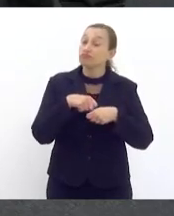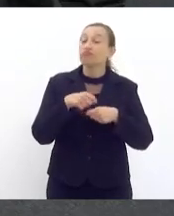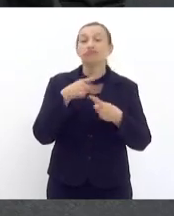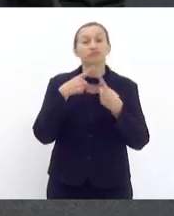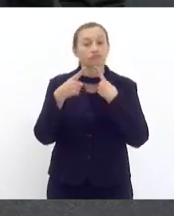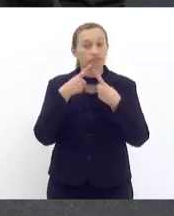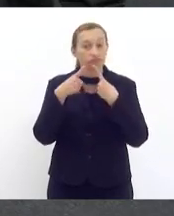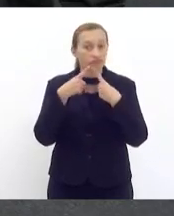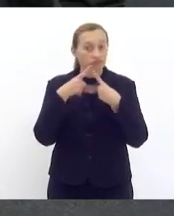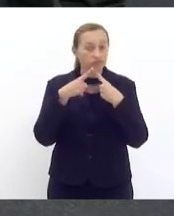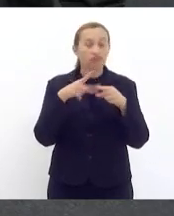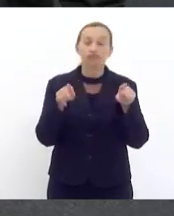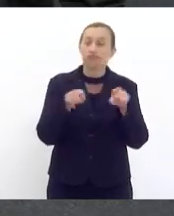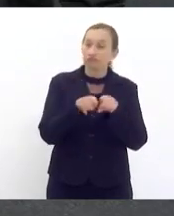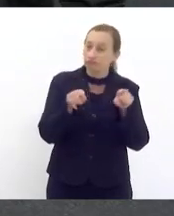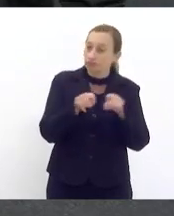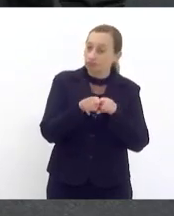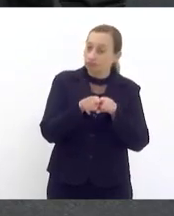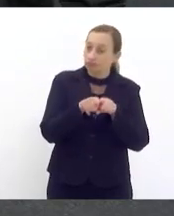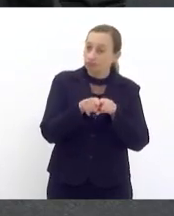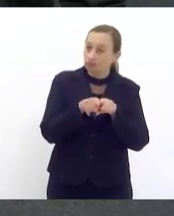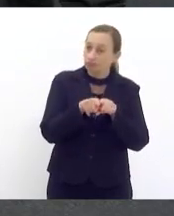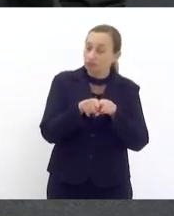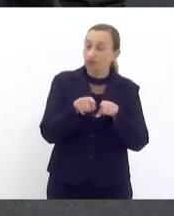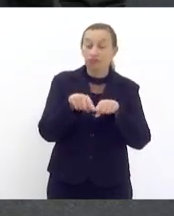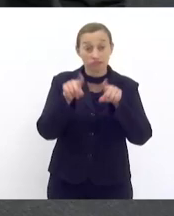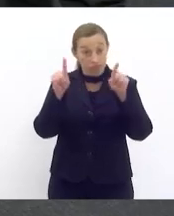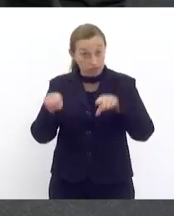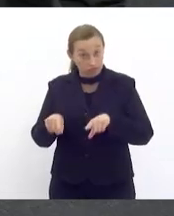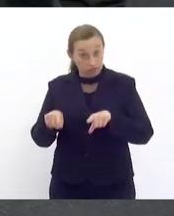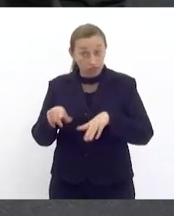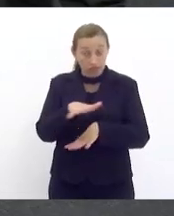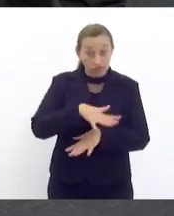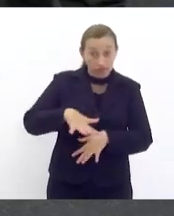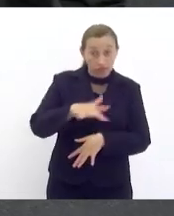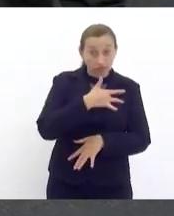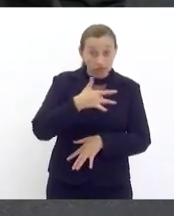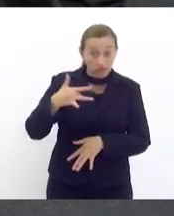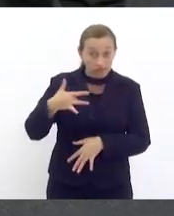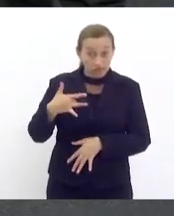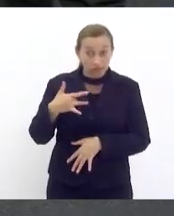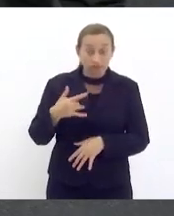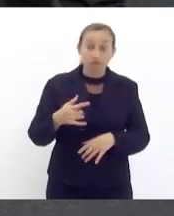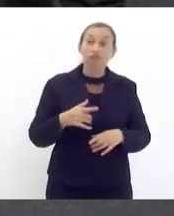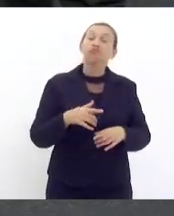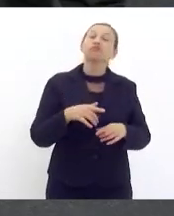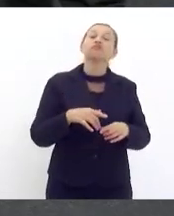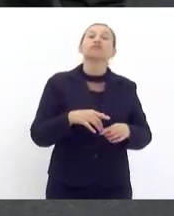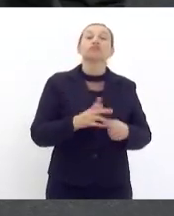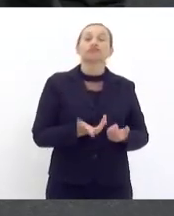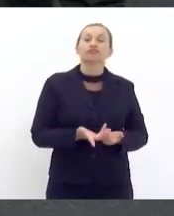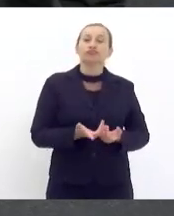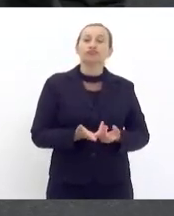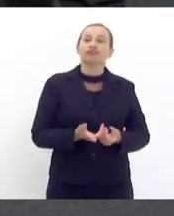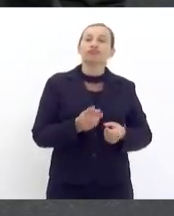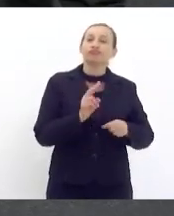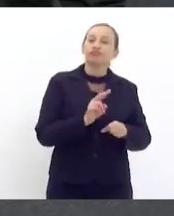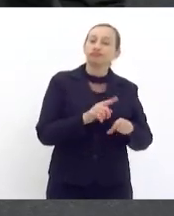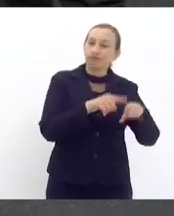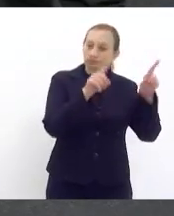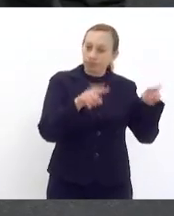discutido também com os servidores da área da saúde os servidores da Vigilância Sanitária